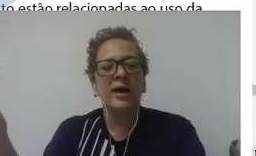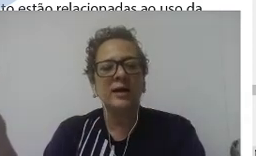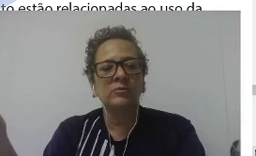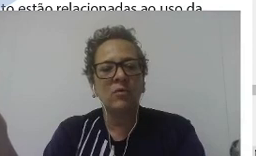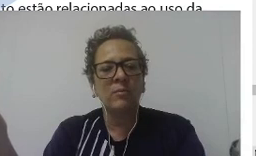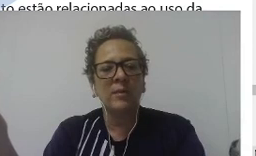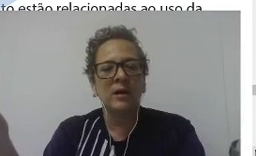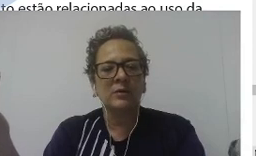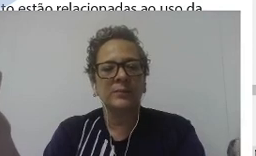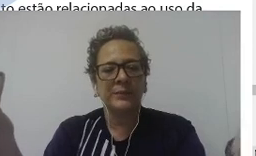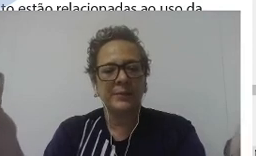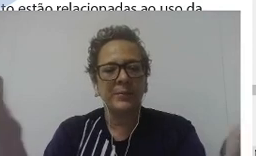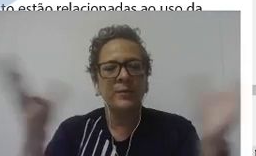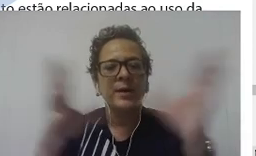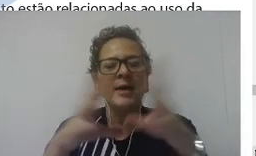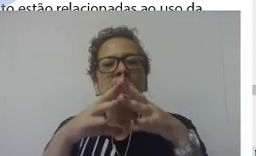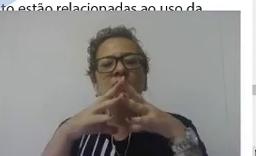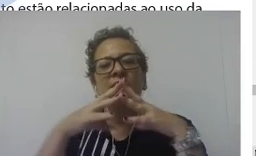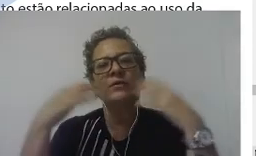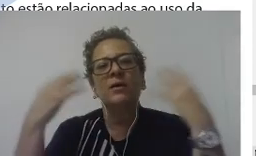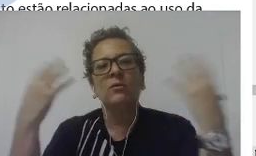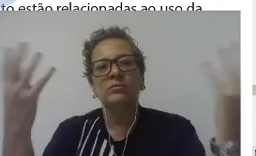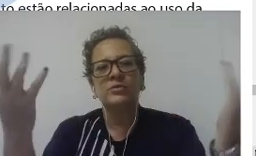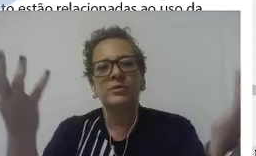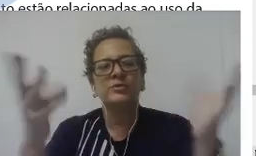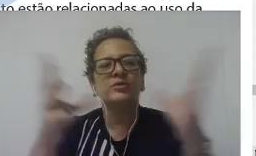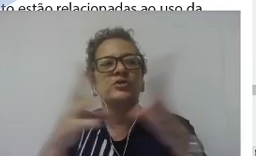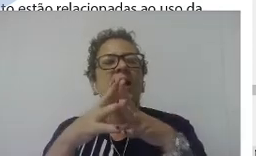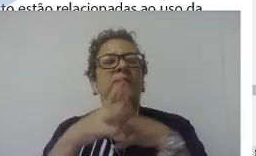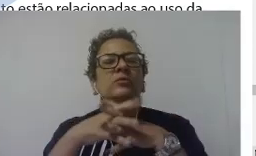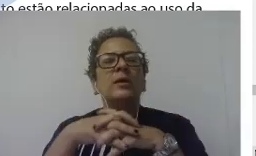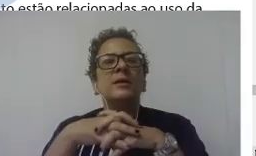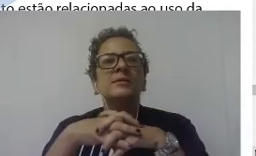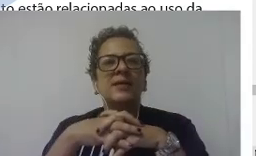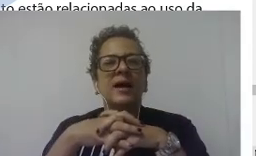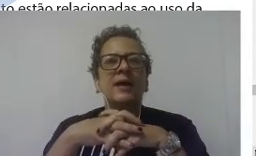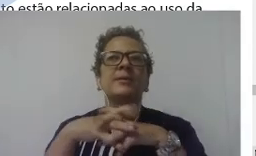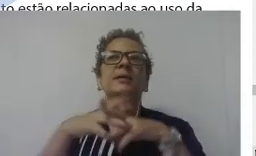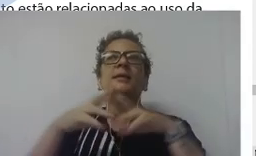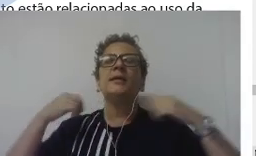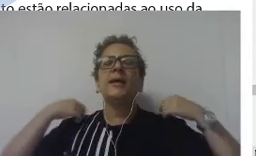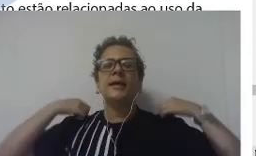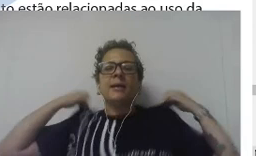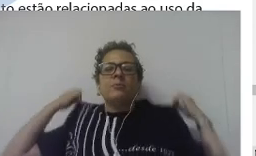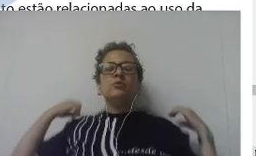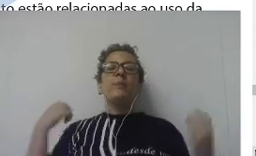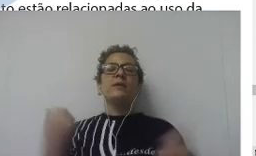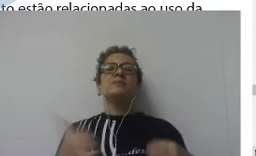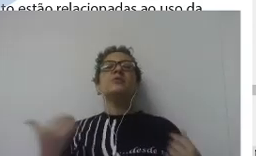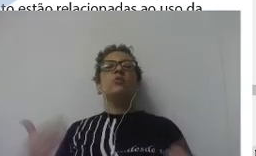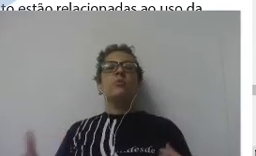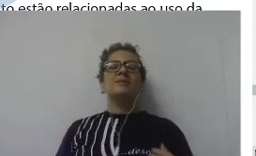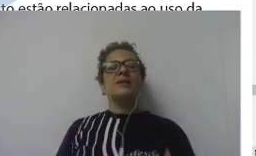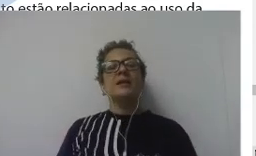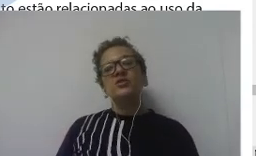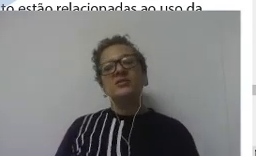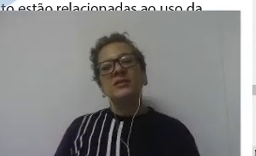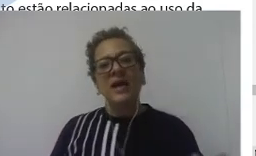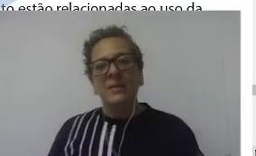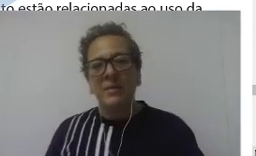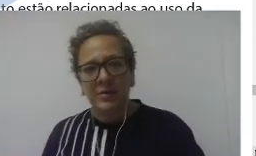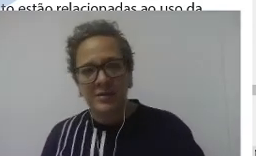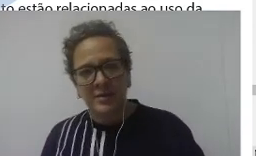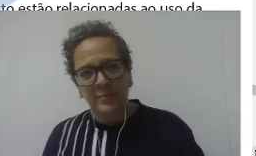do teatro romano, tá bom? Quem já foi a algum tipo de teatro sabe que ele é muito parecido com uma sala